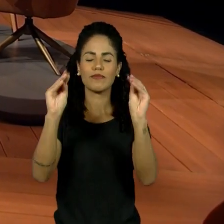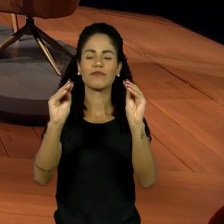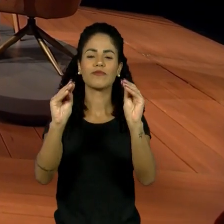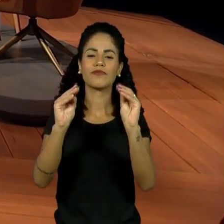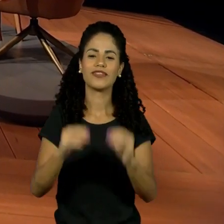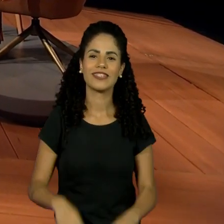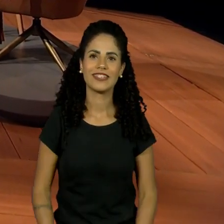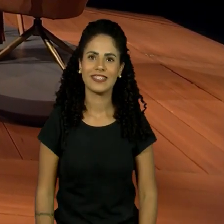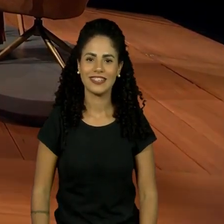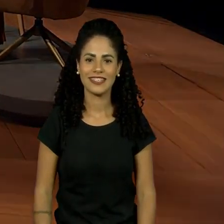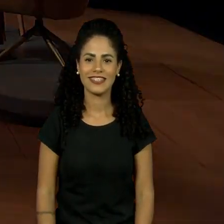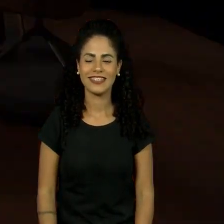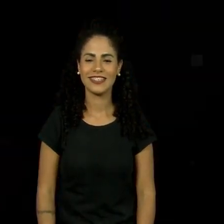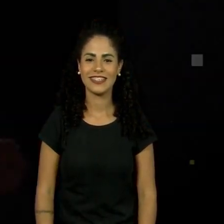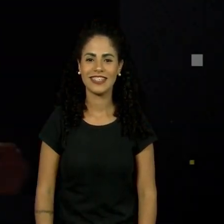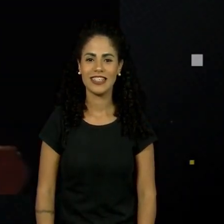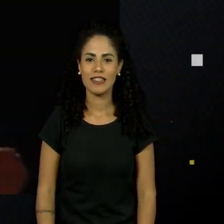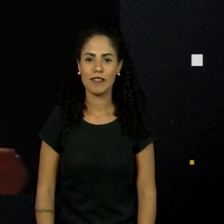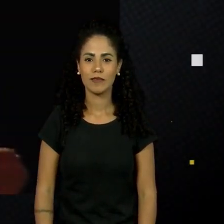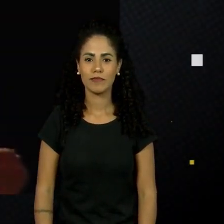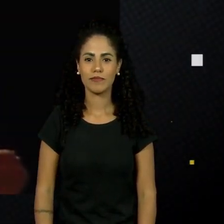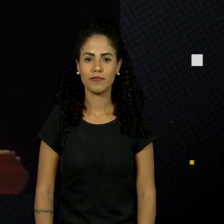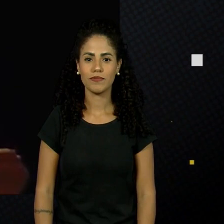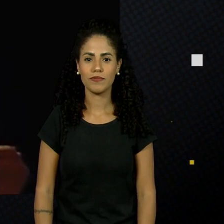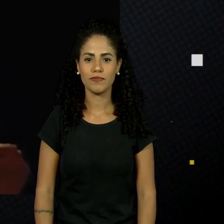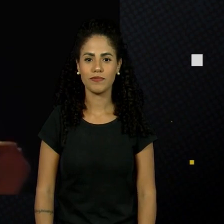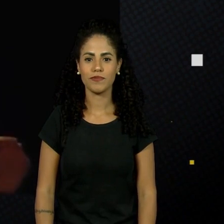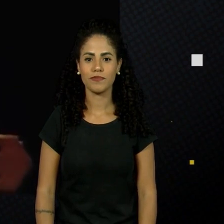amor. Tchau.